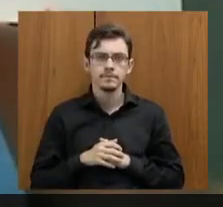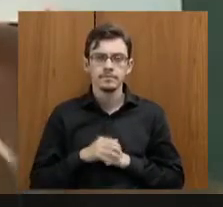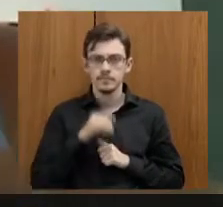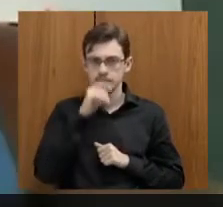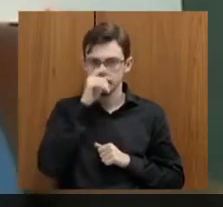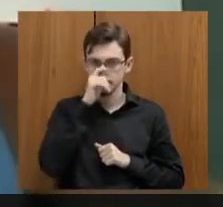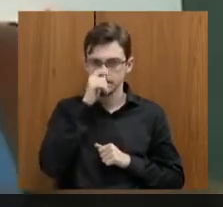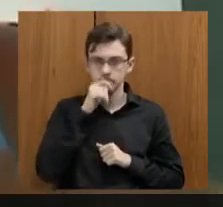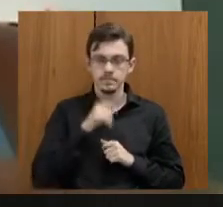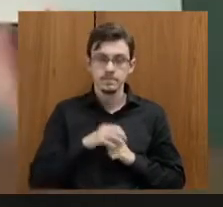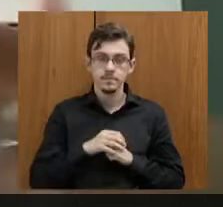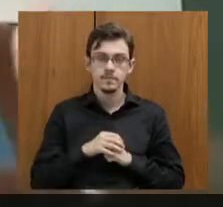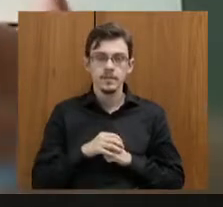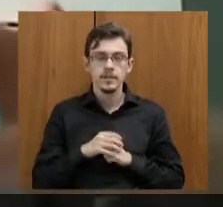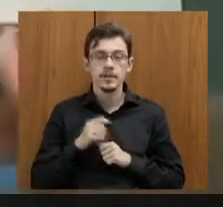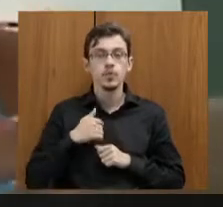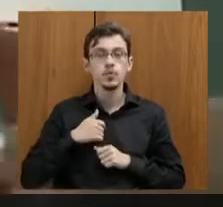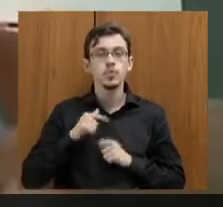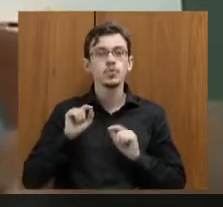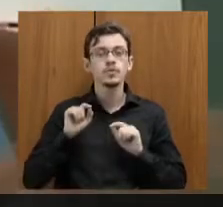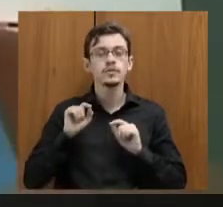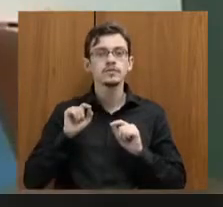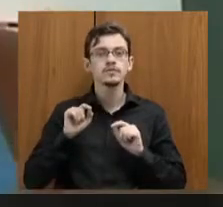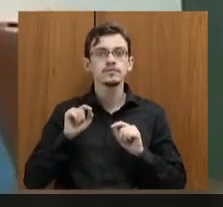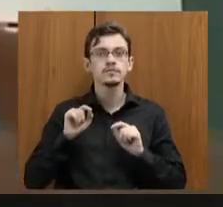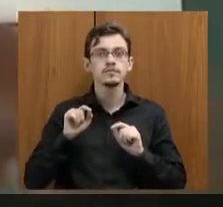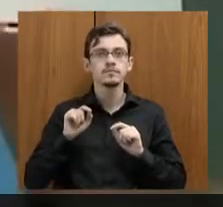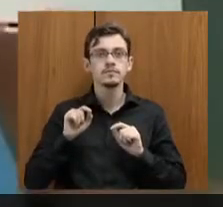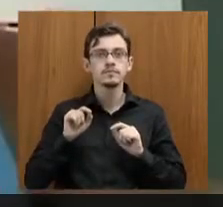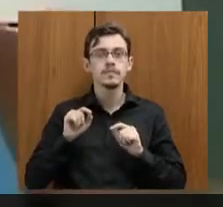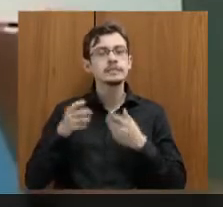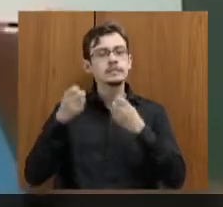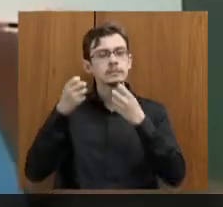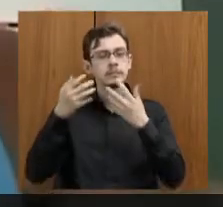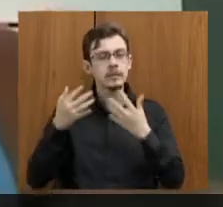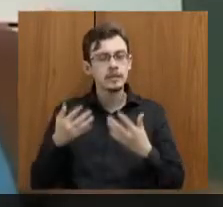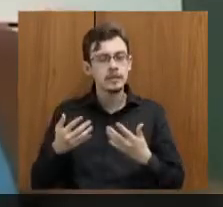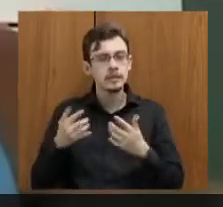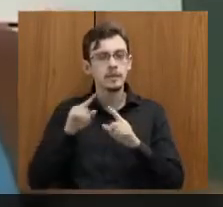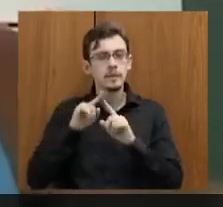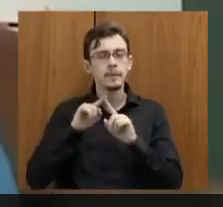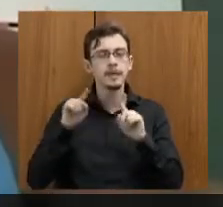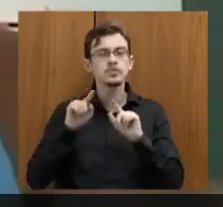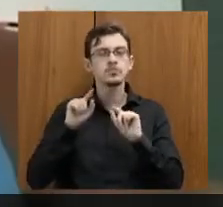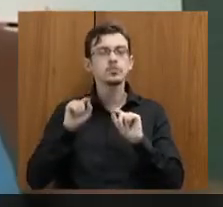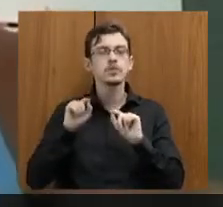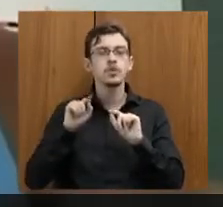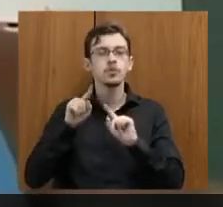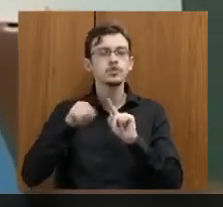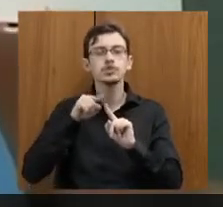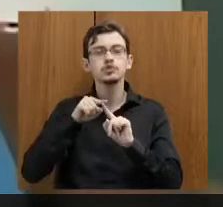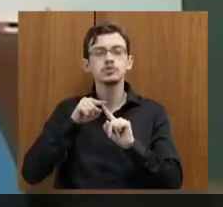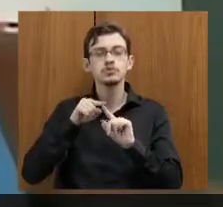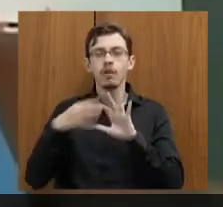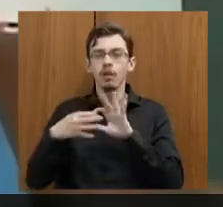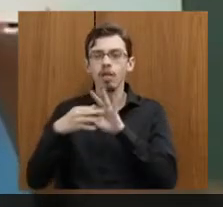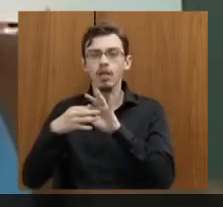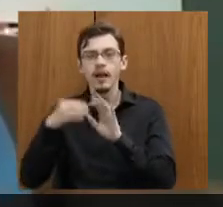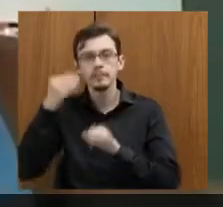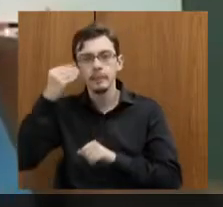né que não viesse a transitar para as experiências